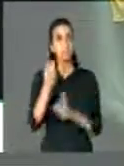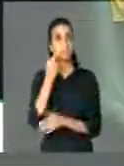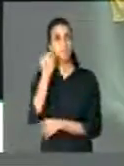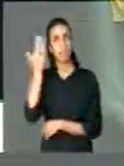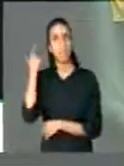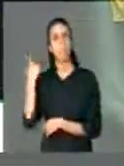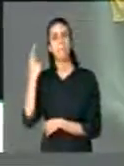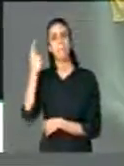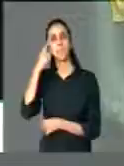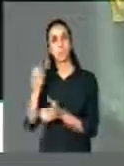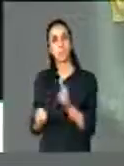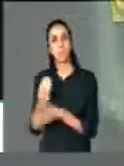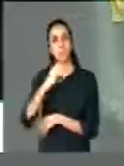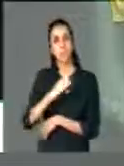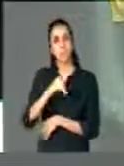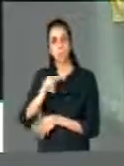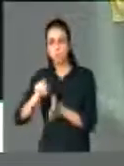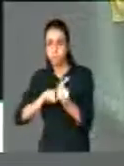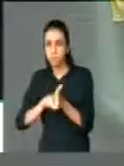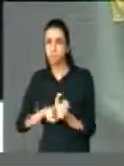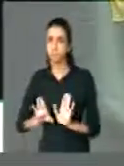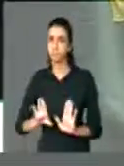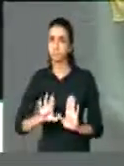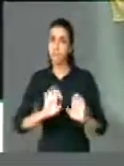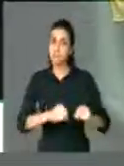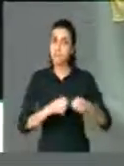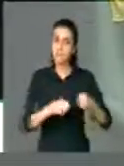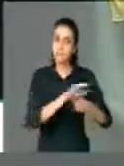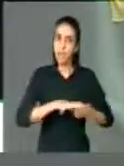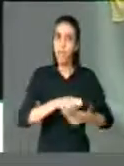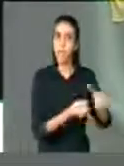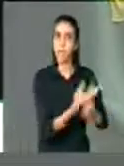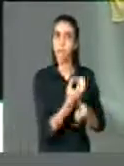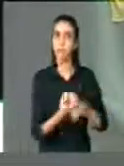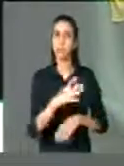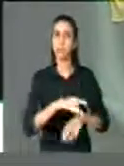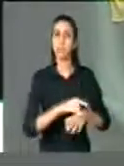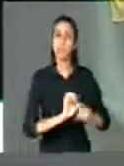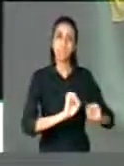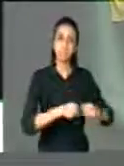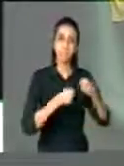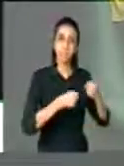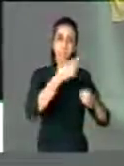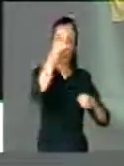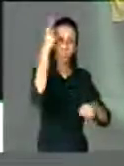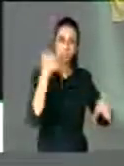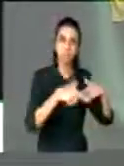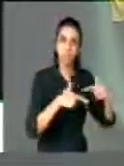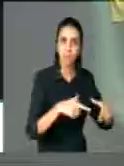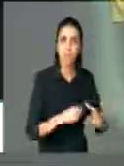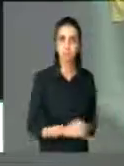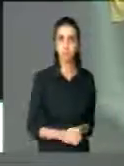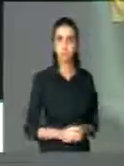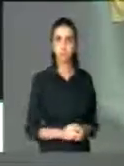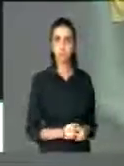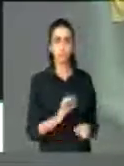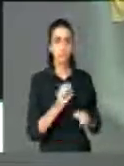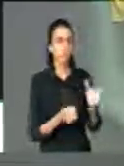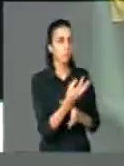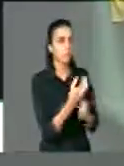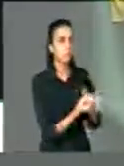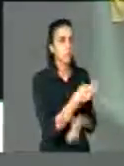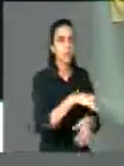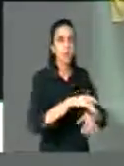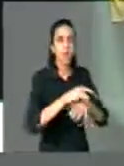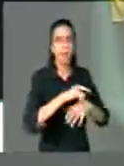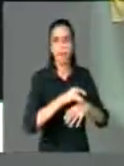justamente fazer isso que Vossa Excelência está fazendo. Defender a cadeia produtiva, defender os empregos, defender os produtores que geram os maiores números de emprego